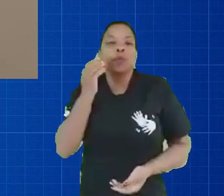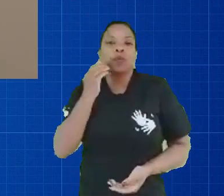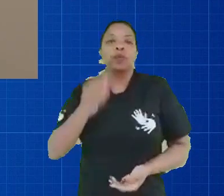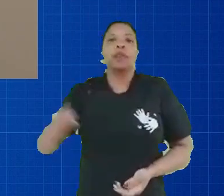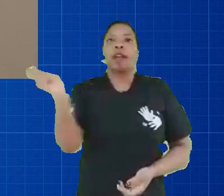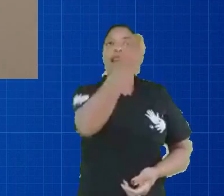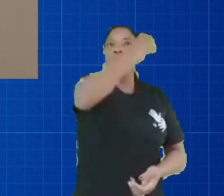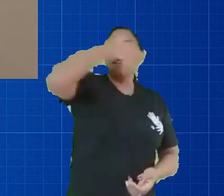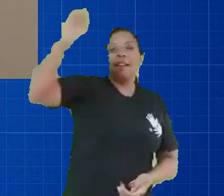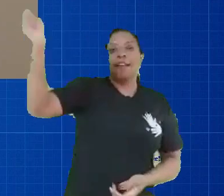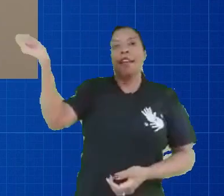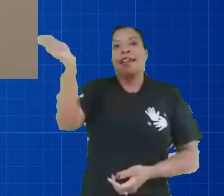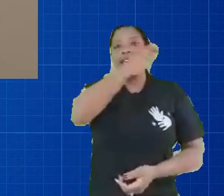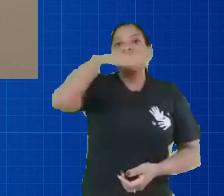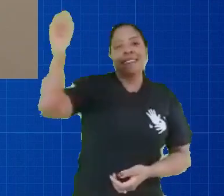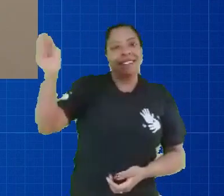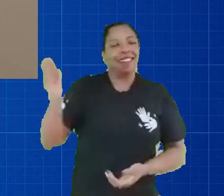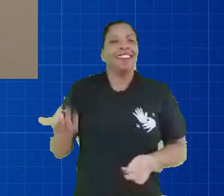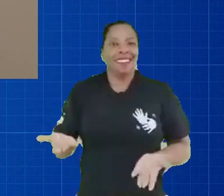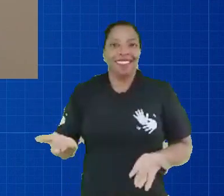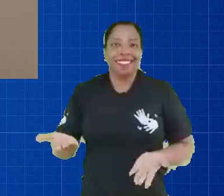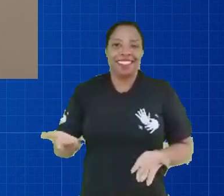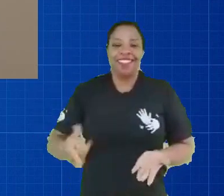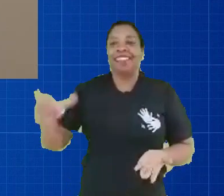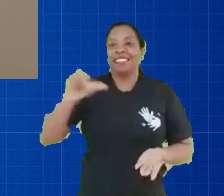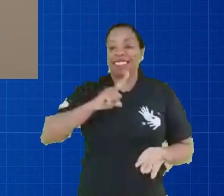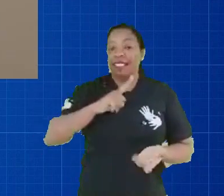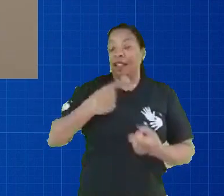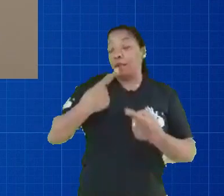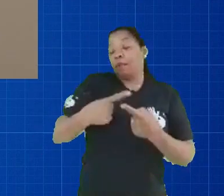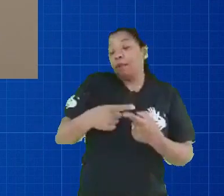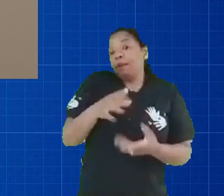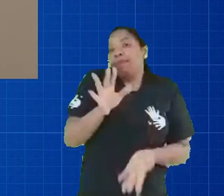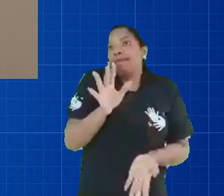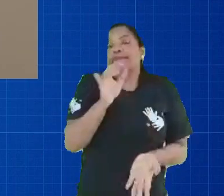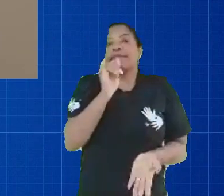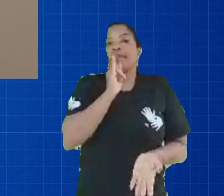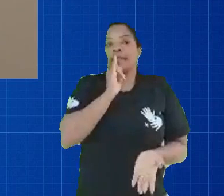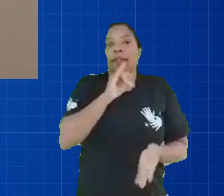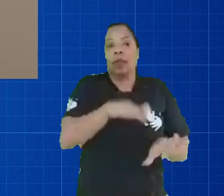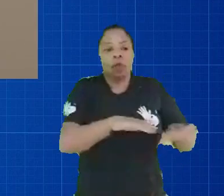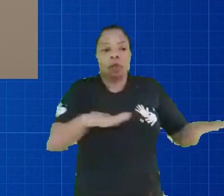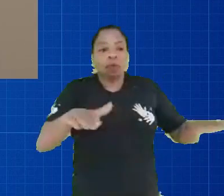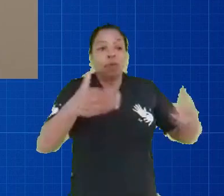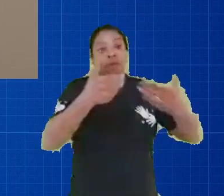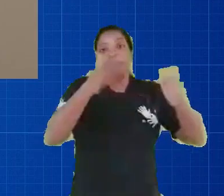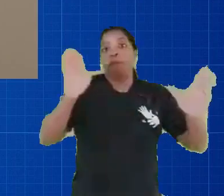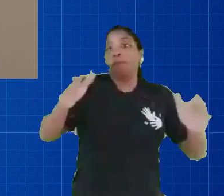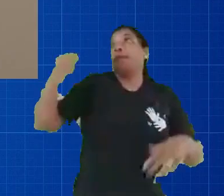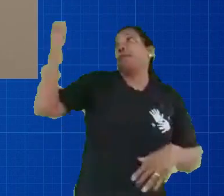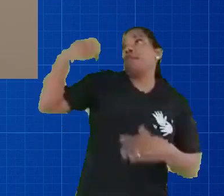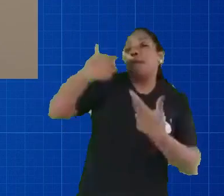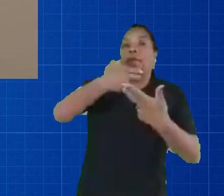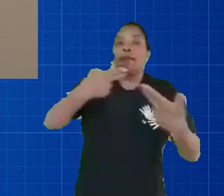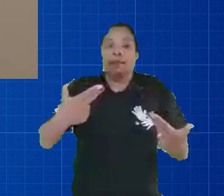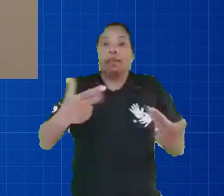quadra, mas nossas quadras elas são abertas. Então eu tinha todo aquele cuidado de higienizar todo o material, higienizar a mão dos alunos, eles